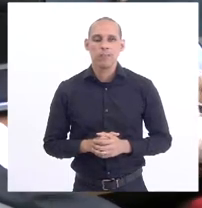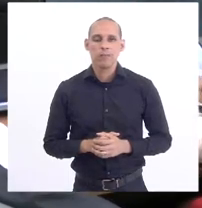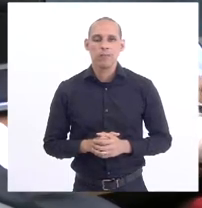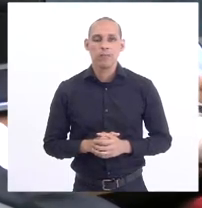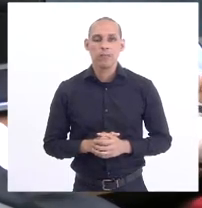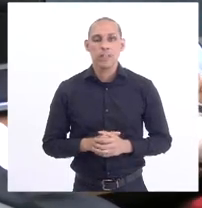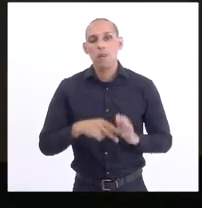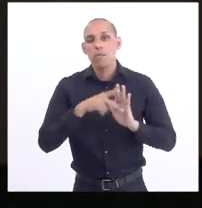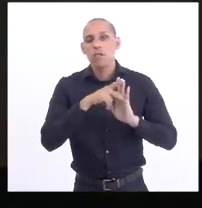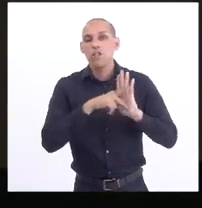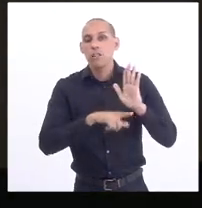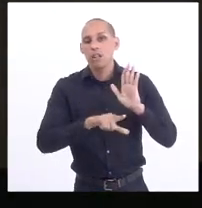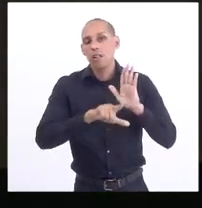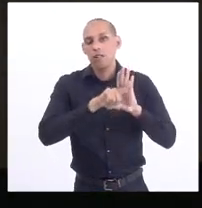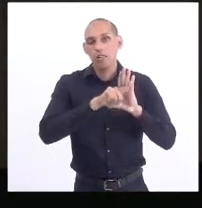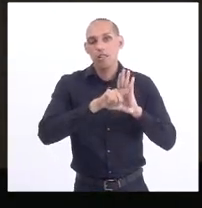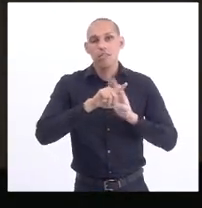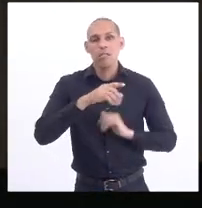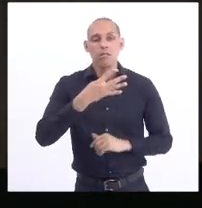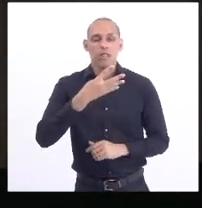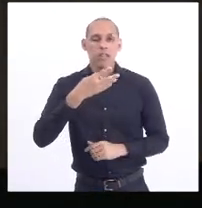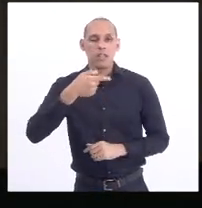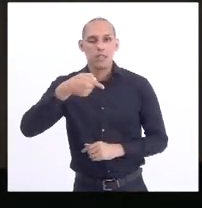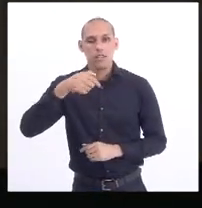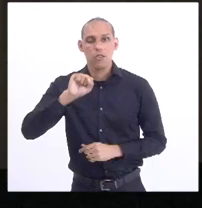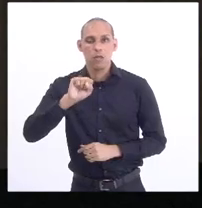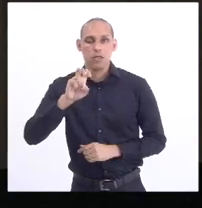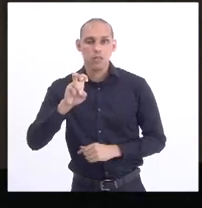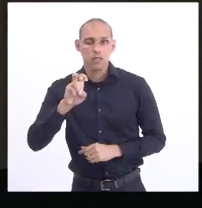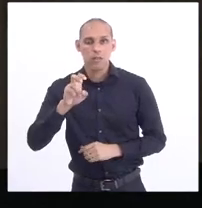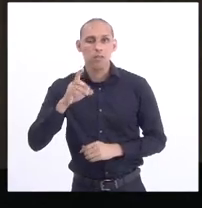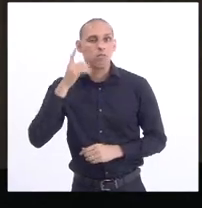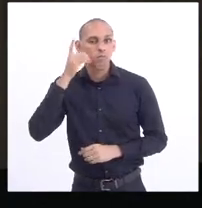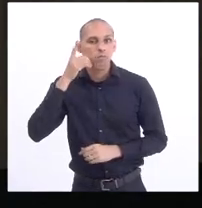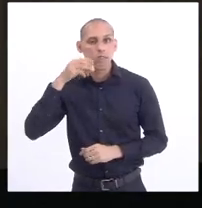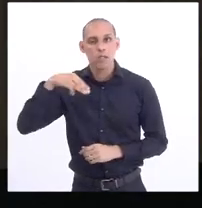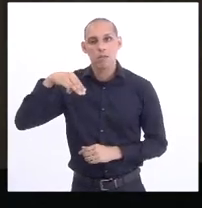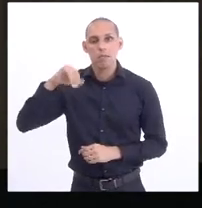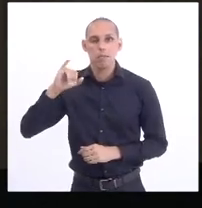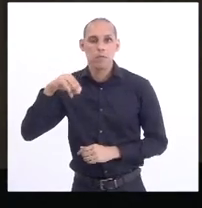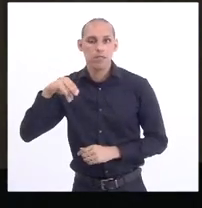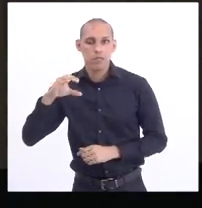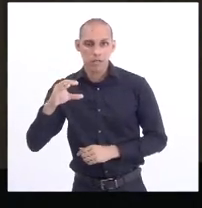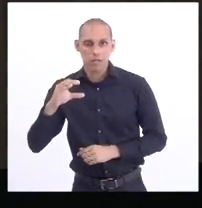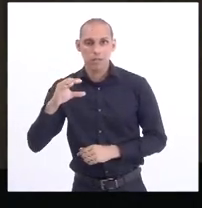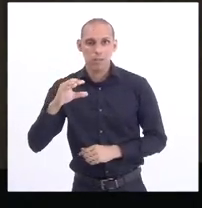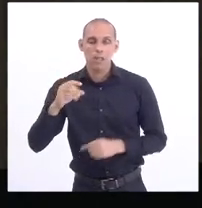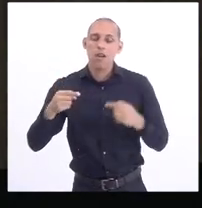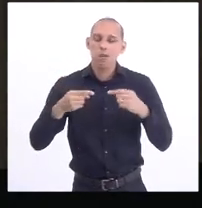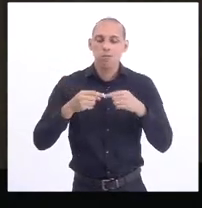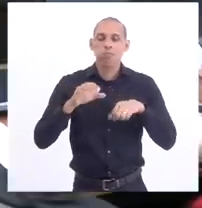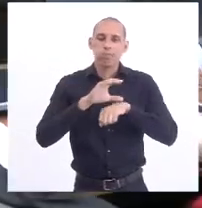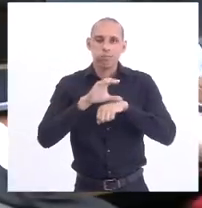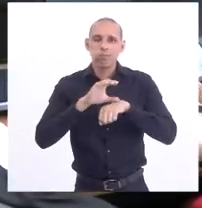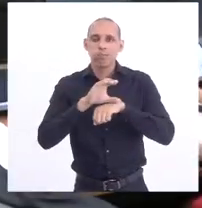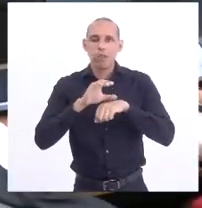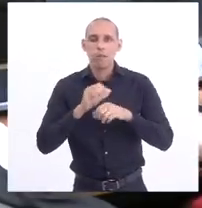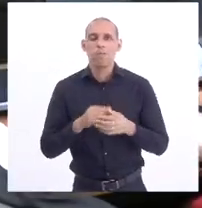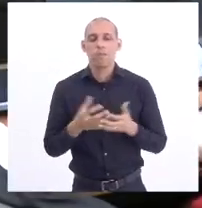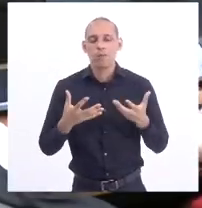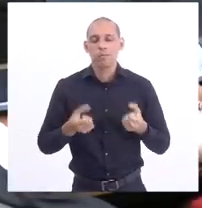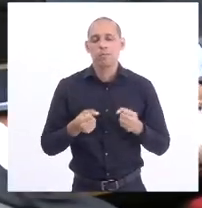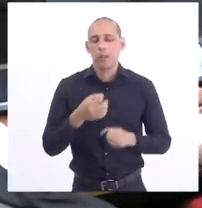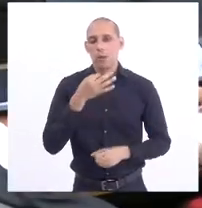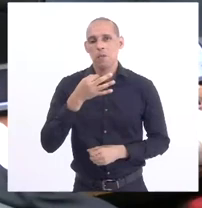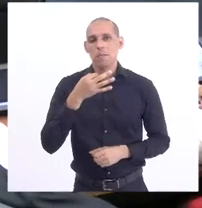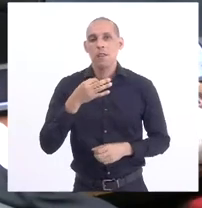Projeto de lei 4785, deputado Carlos Mink, parecer pela constitucionalidade. Pela Comissão